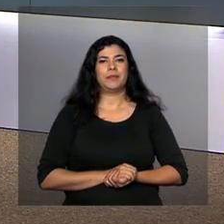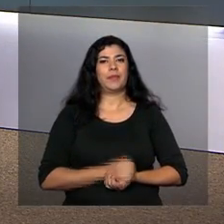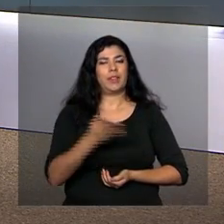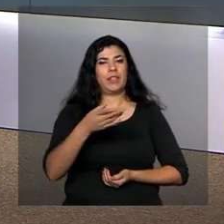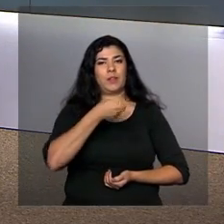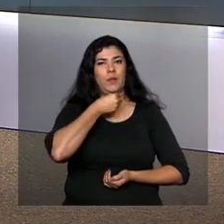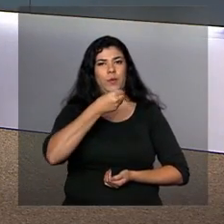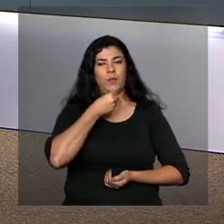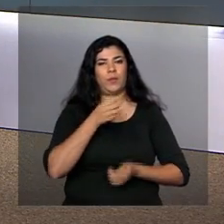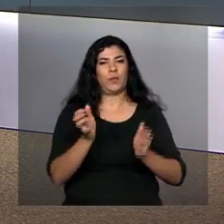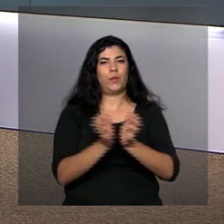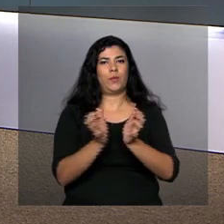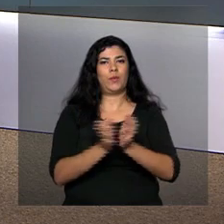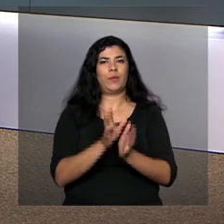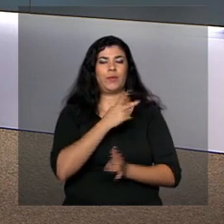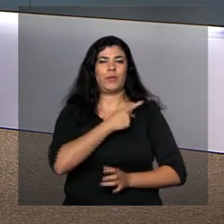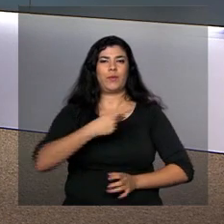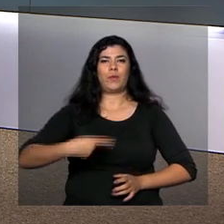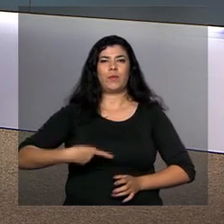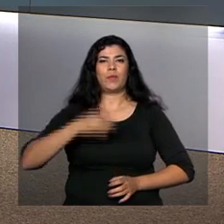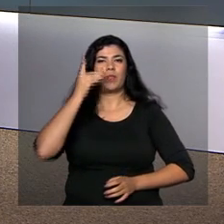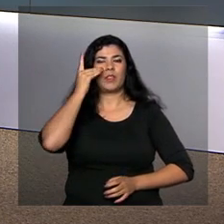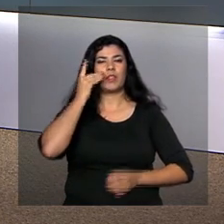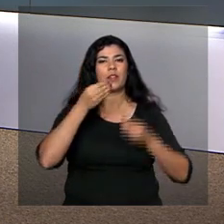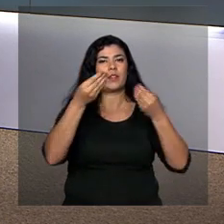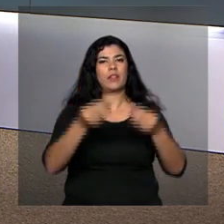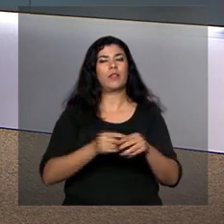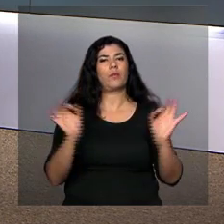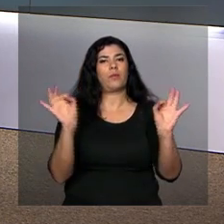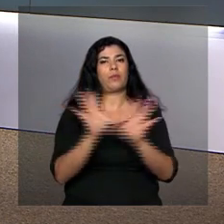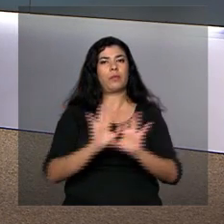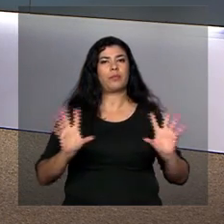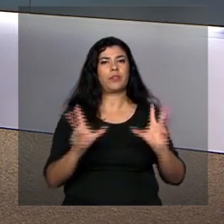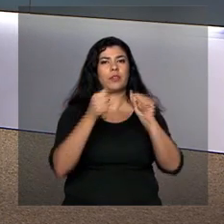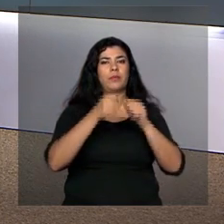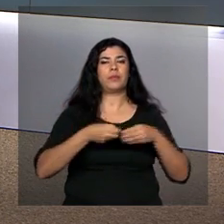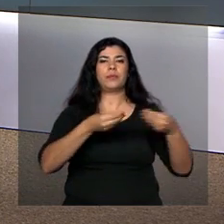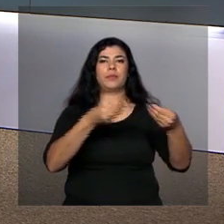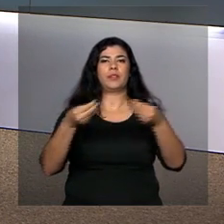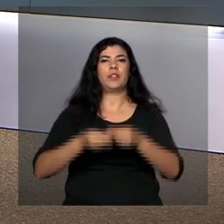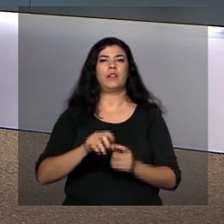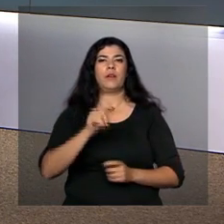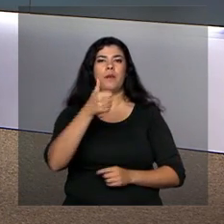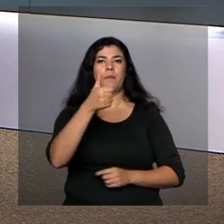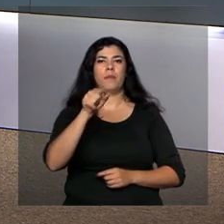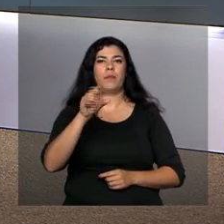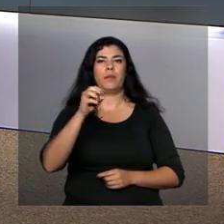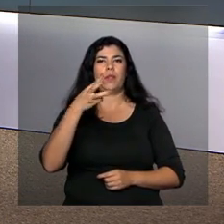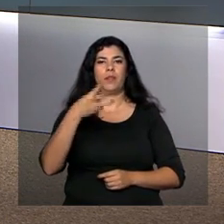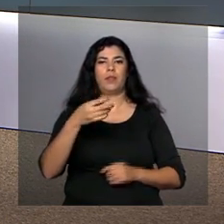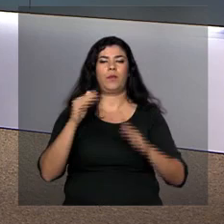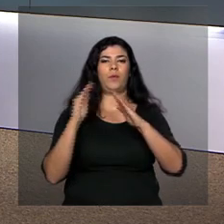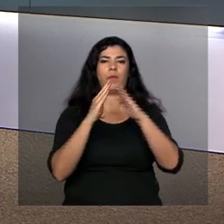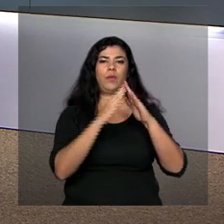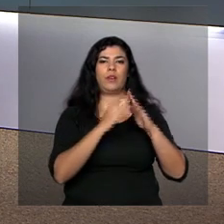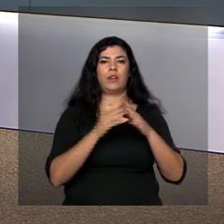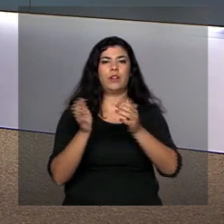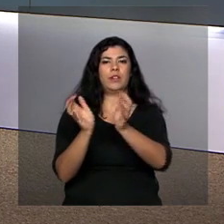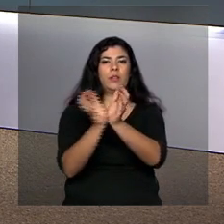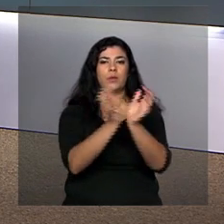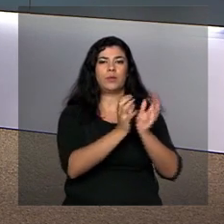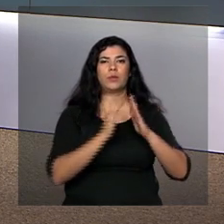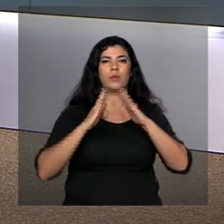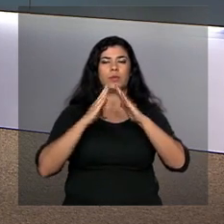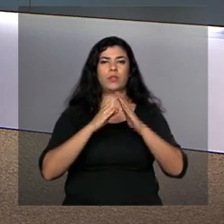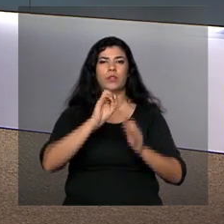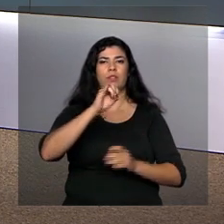Essa foi a entrevista concedida pela presidenta Dilma Rousseff após a cerimônia de entrega de 1.032 casas do conjunto José Rodrigues